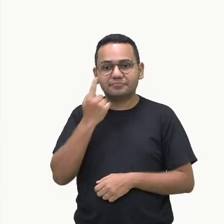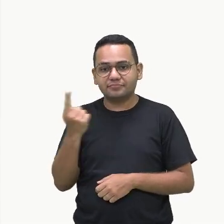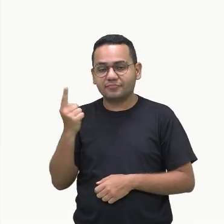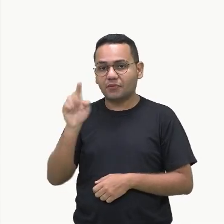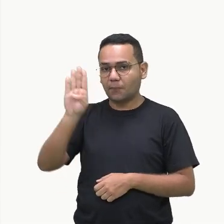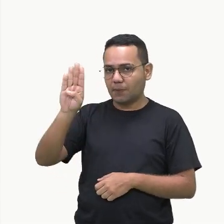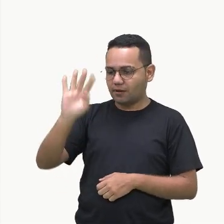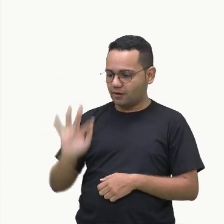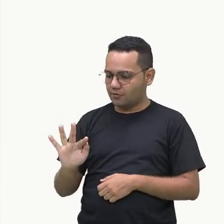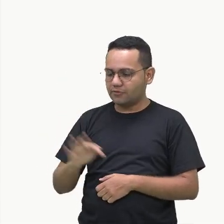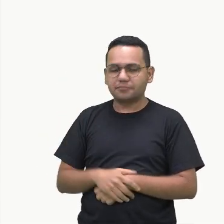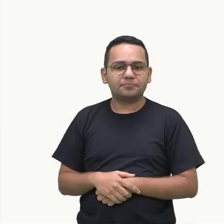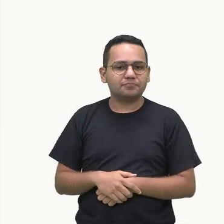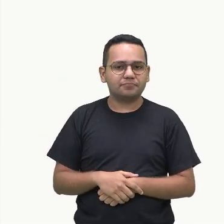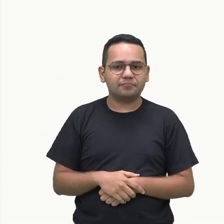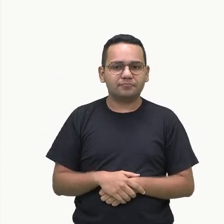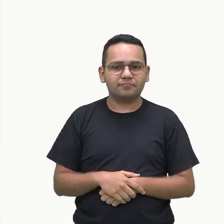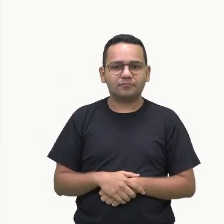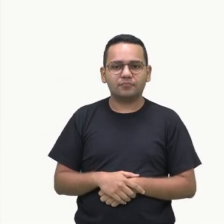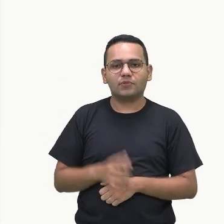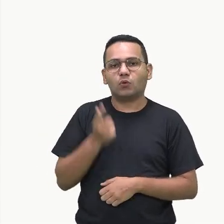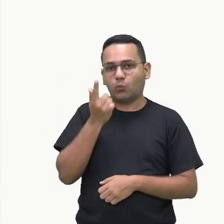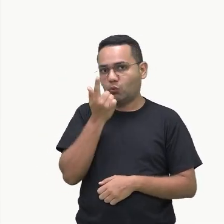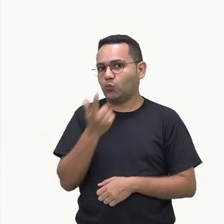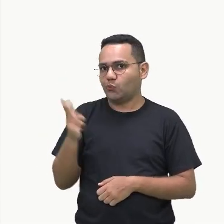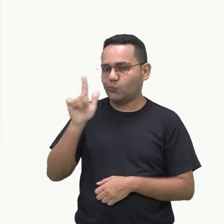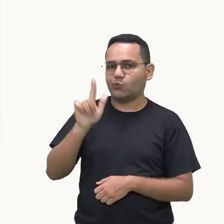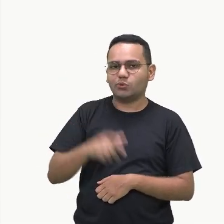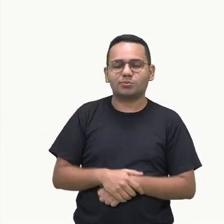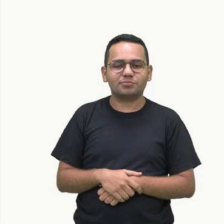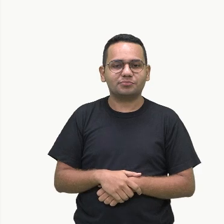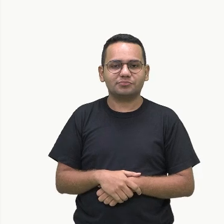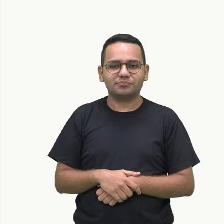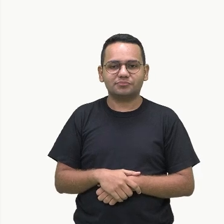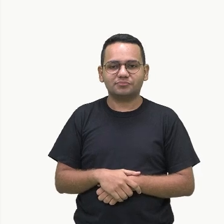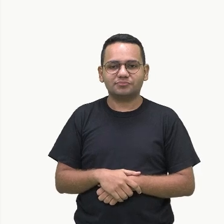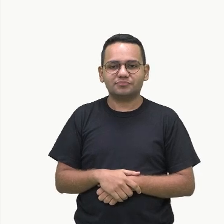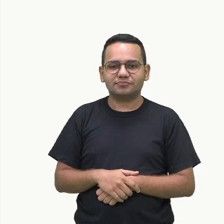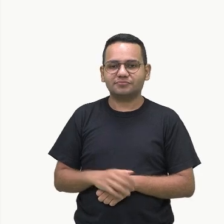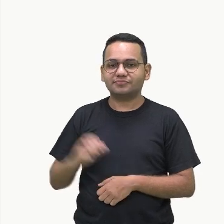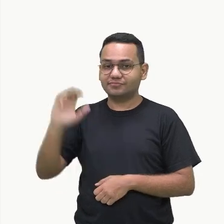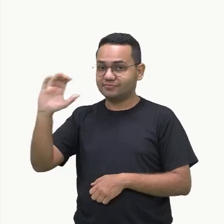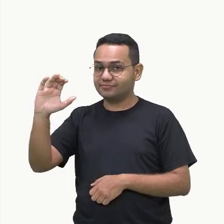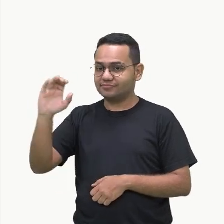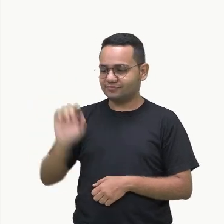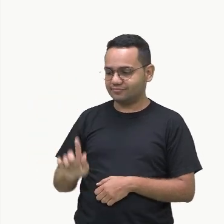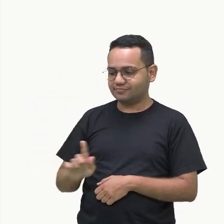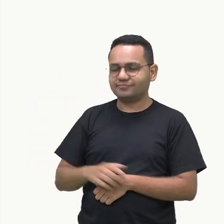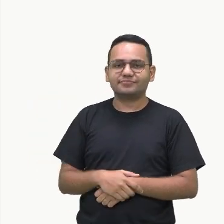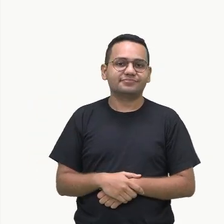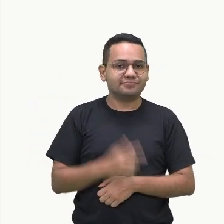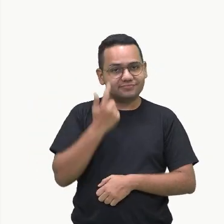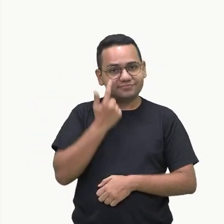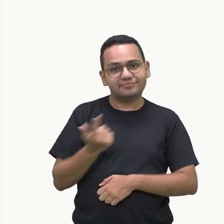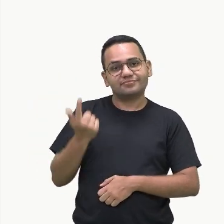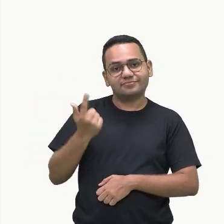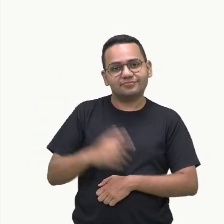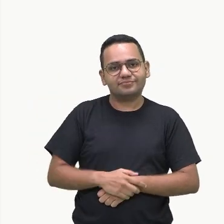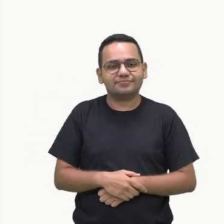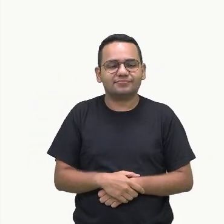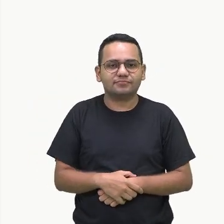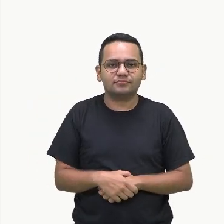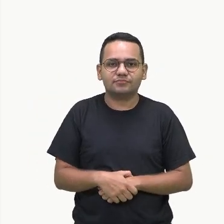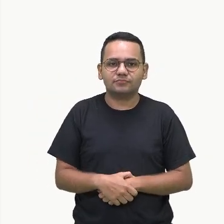e o F, e o próximo você já deve ter falado aí, que são quem? C e